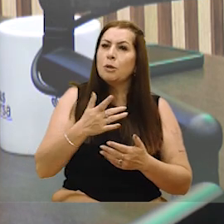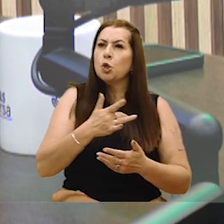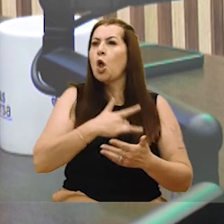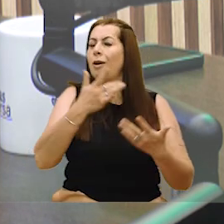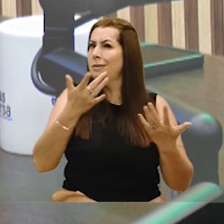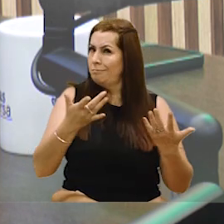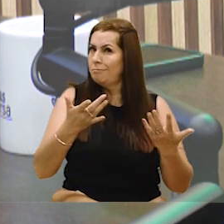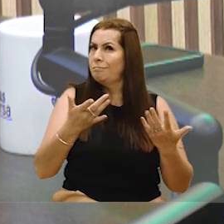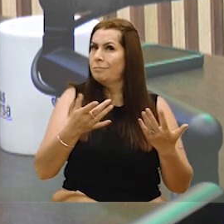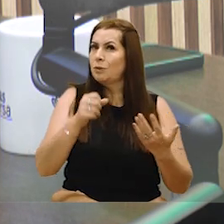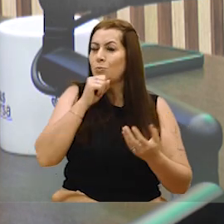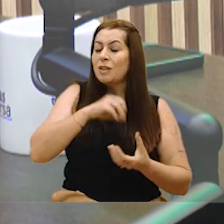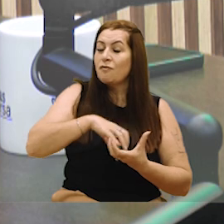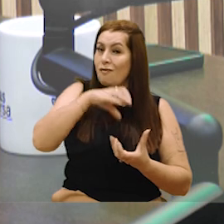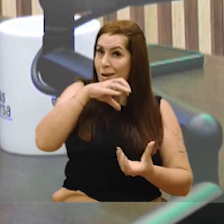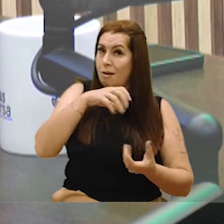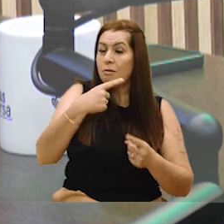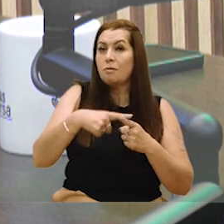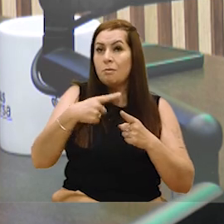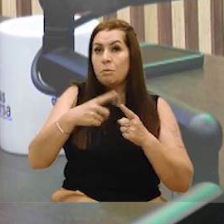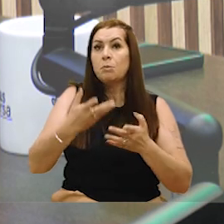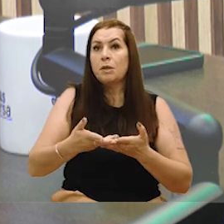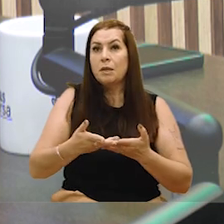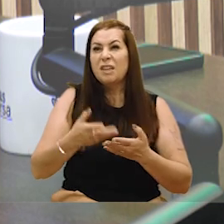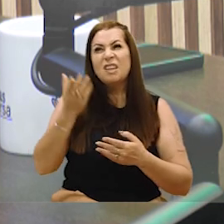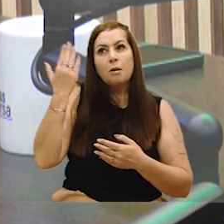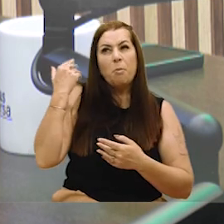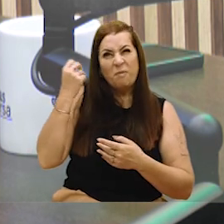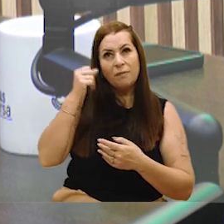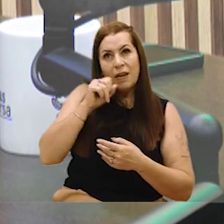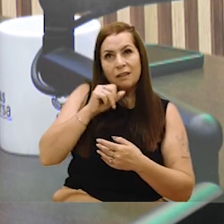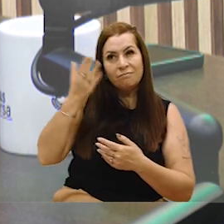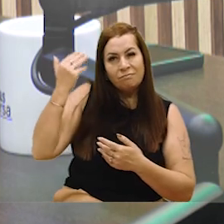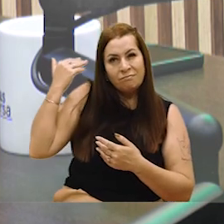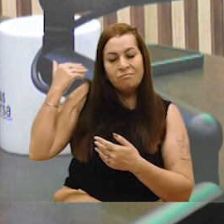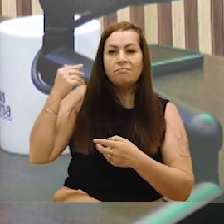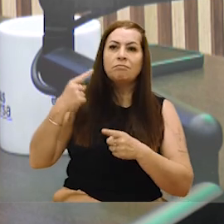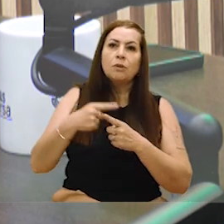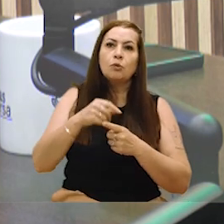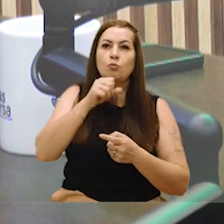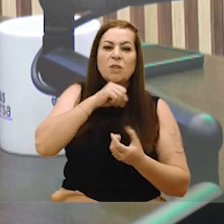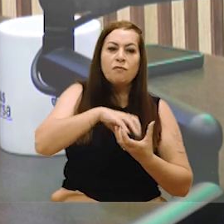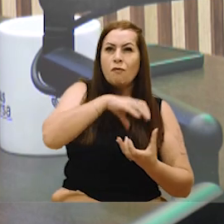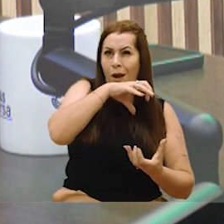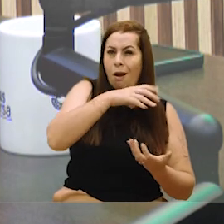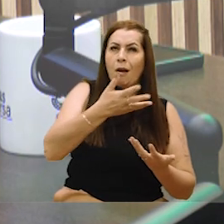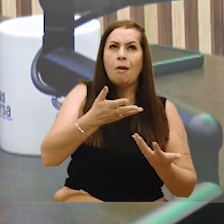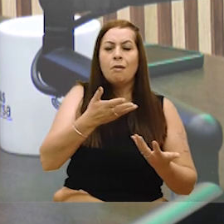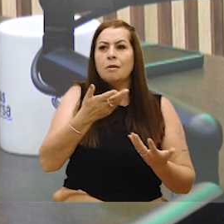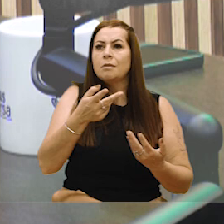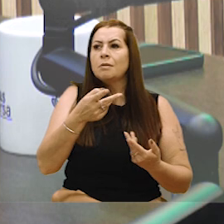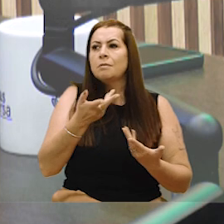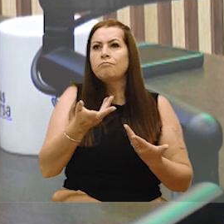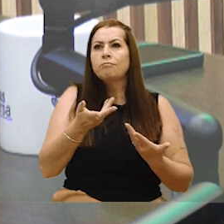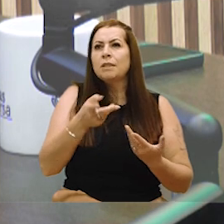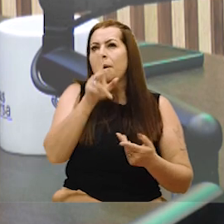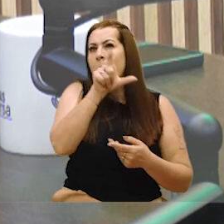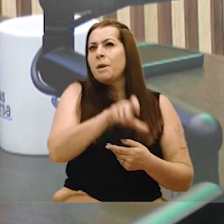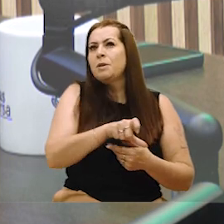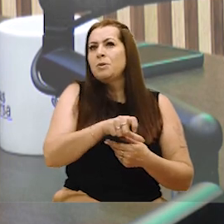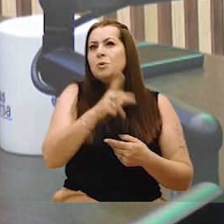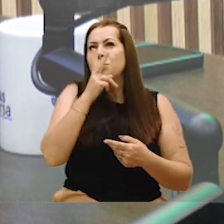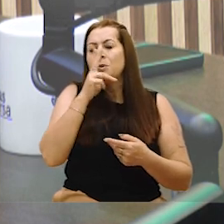muito, que é a questão do idoso. Porque, antigamente, né, o idoso ele era aquela